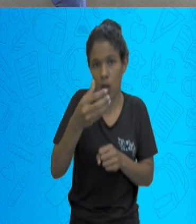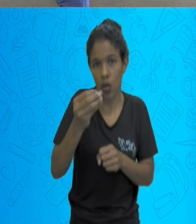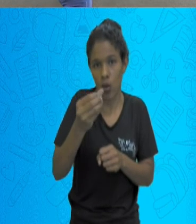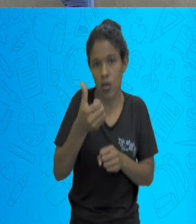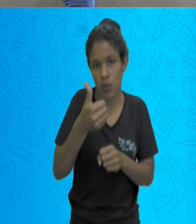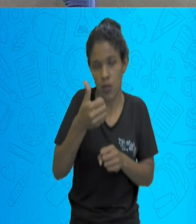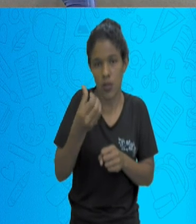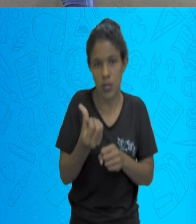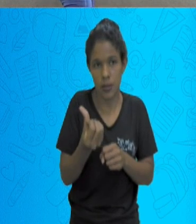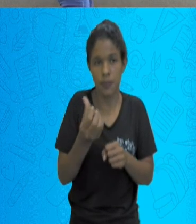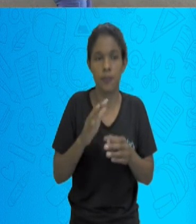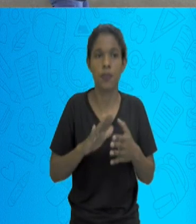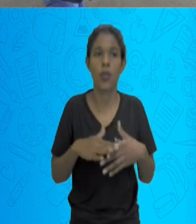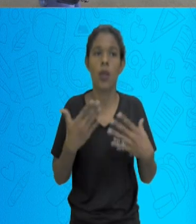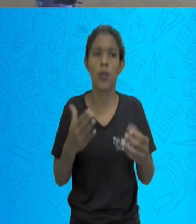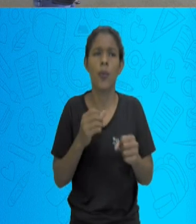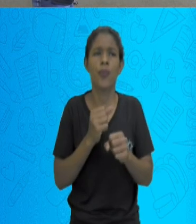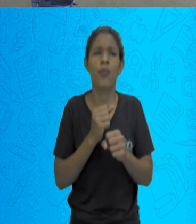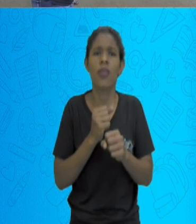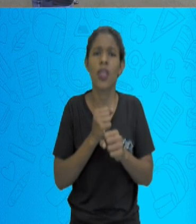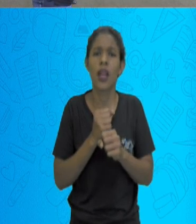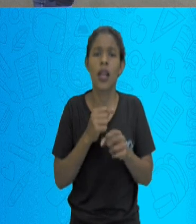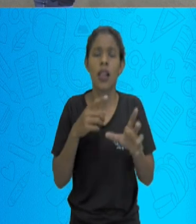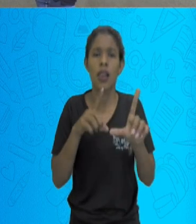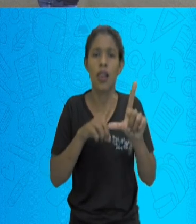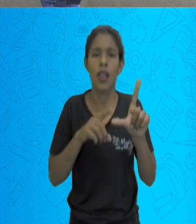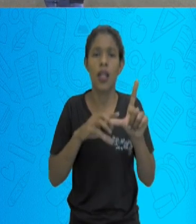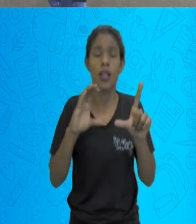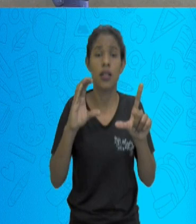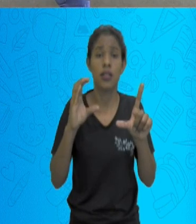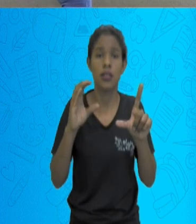Em que ano havia exatamente